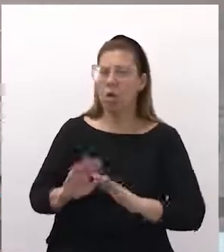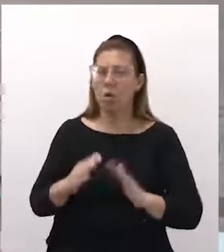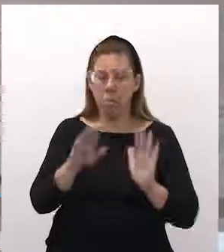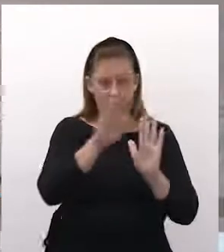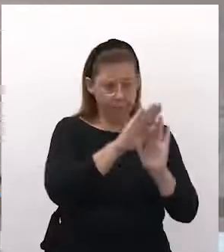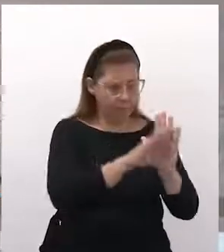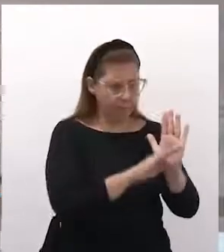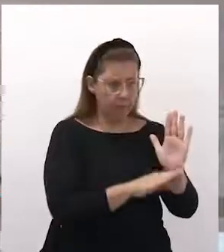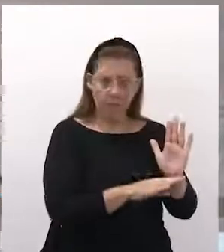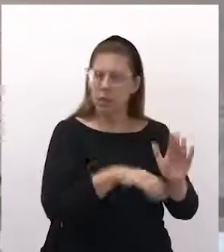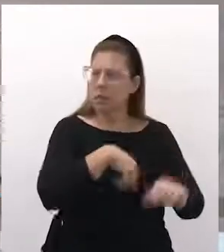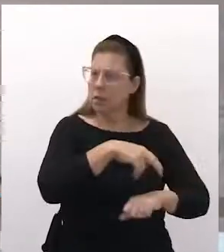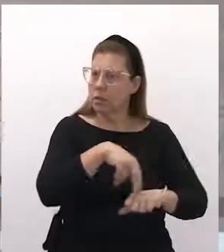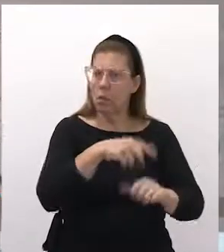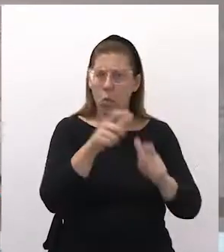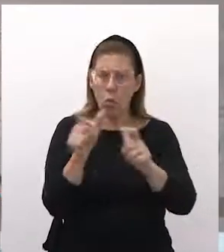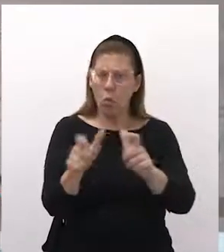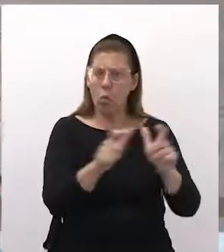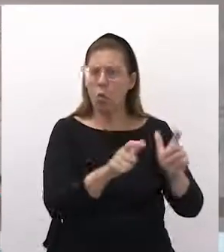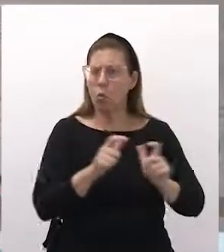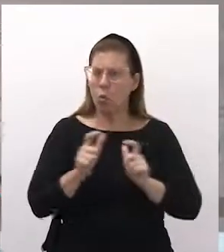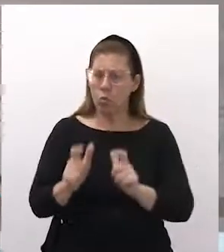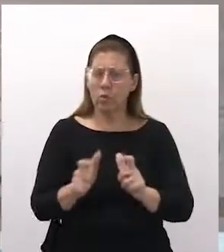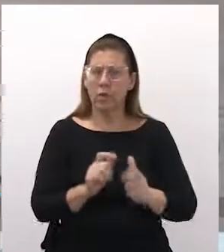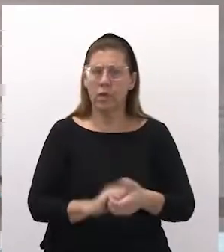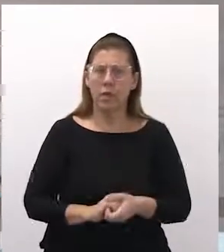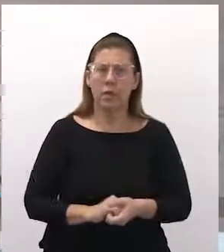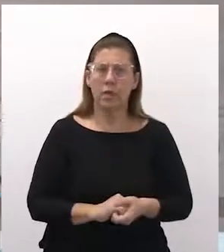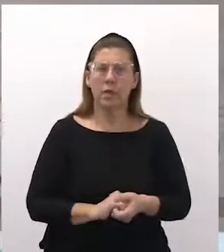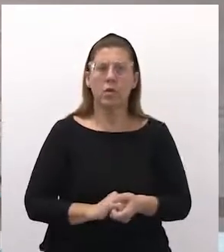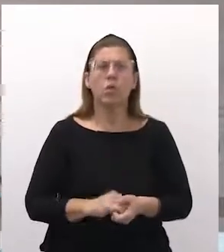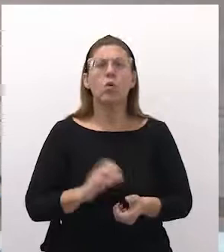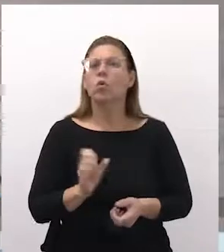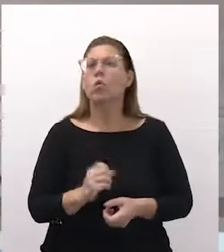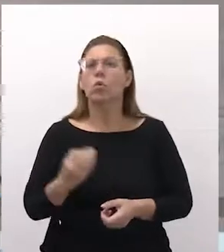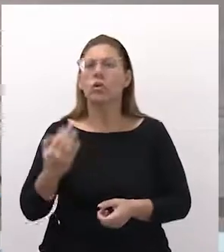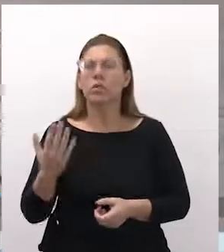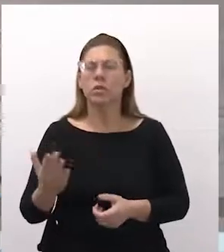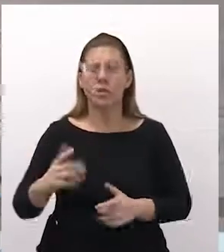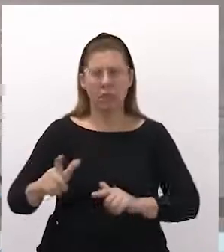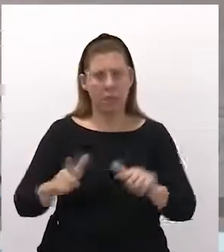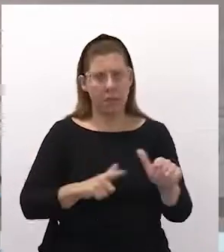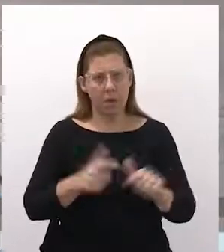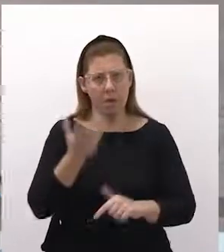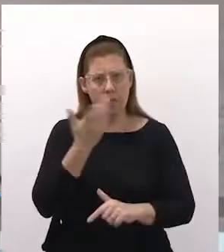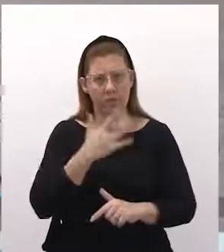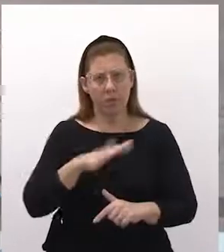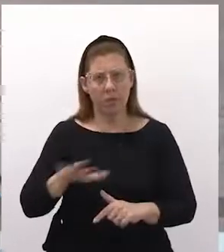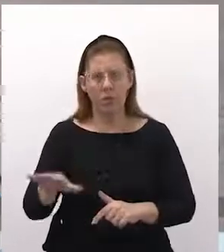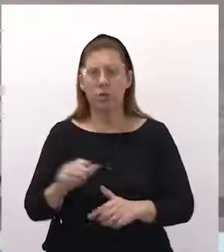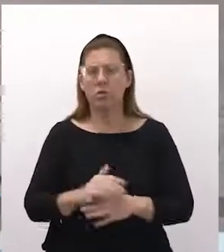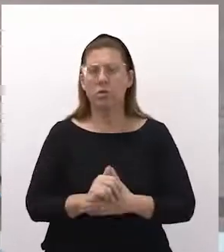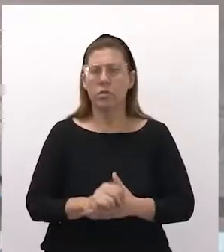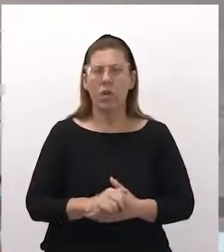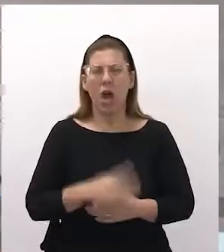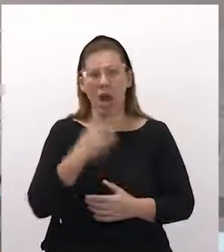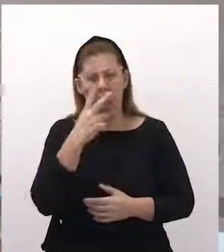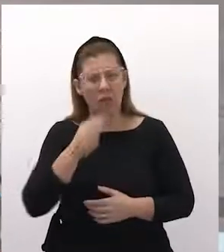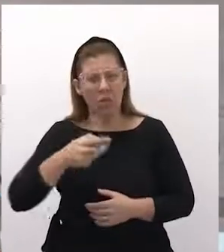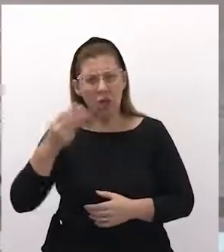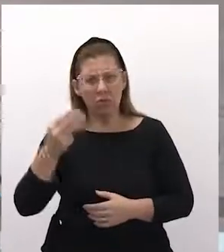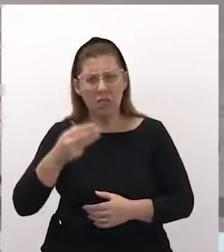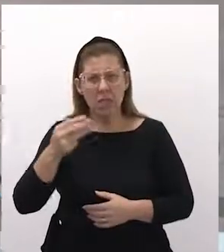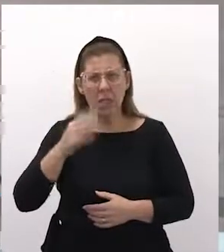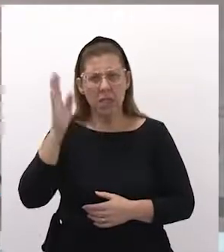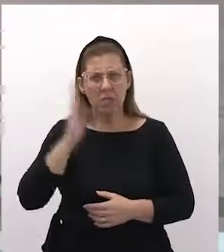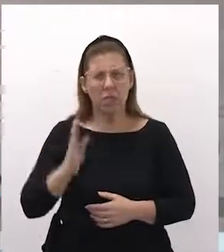listagem nacional dos lugares com maior quantidade de trabalho infantil, essa cidade, ela estava, eu acho que era a terceira do